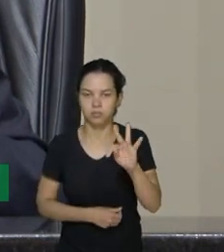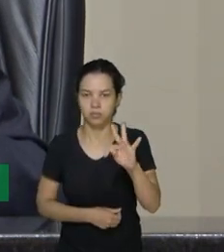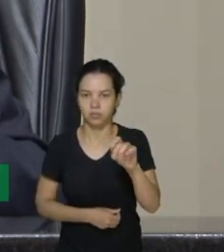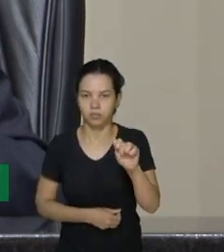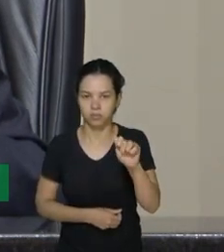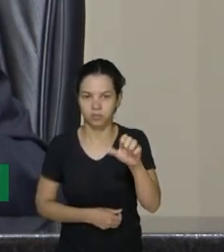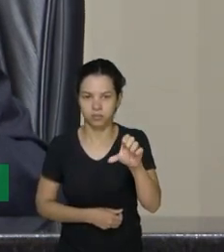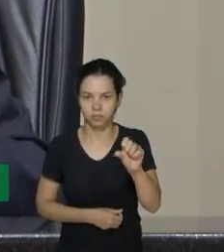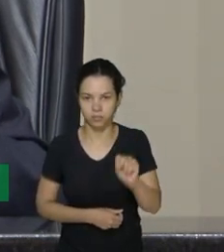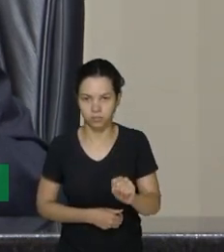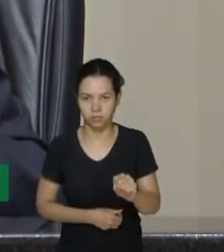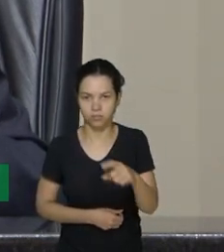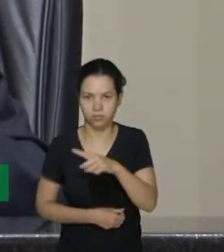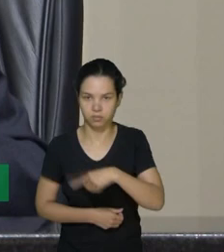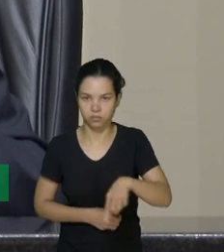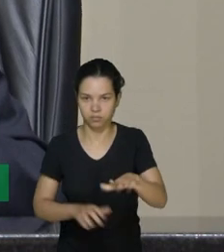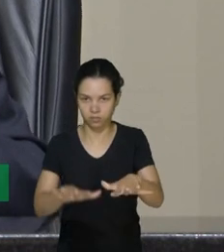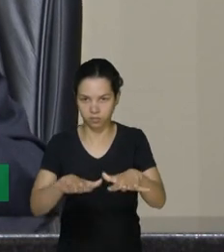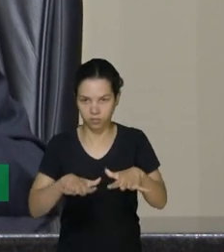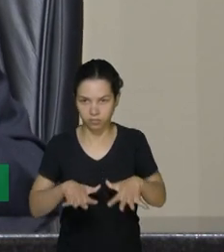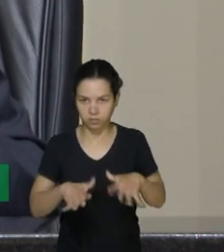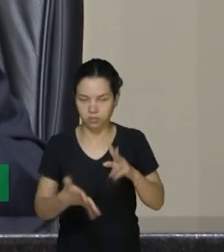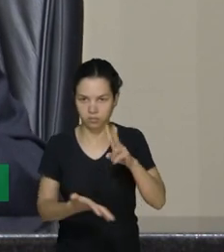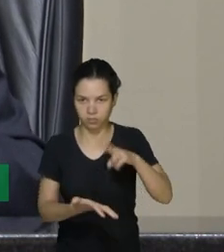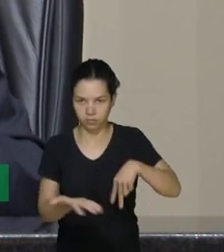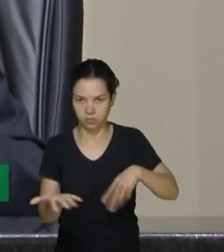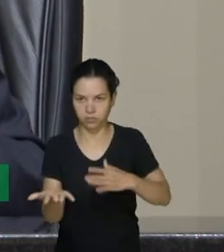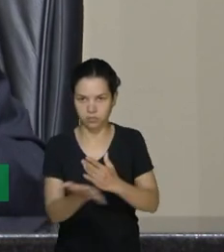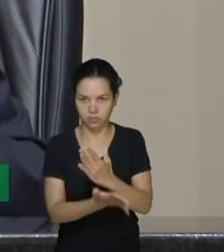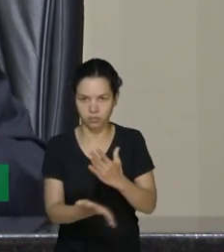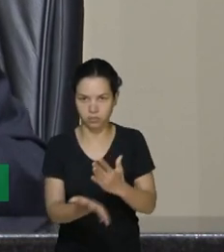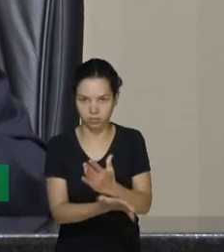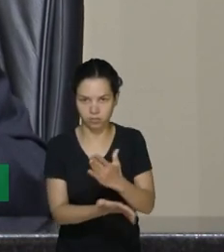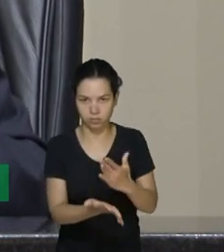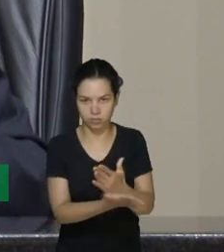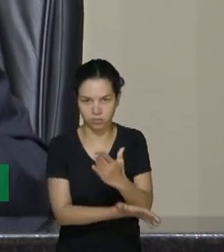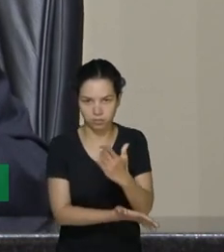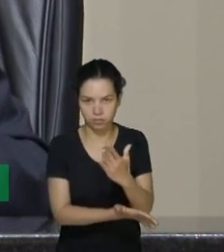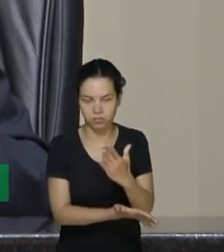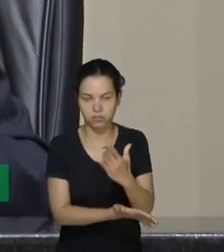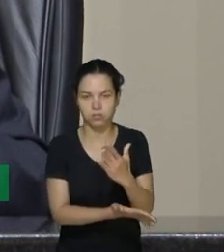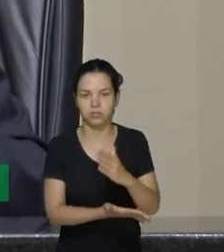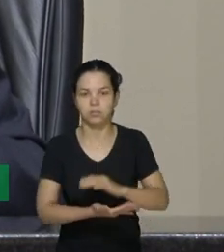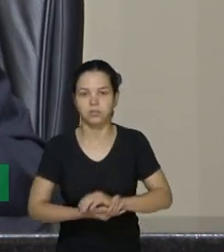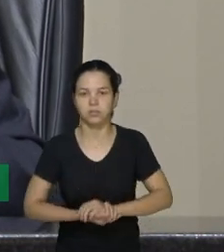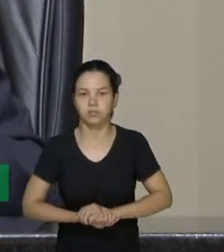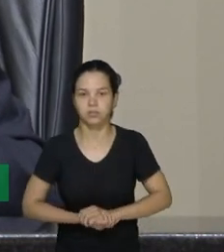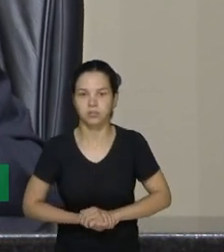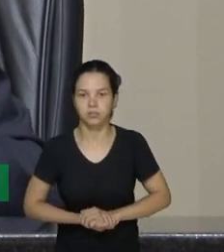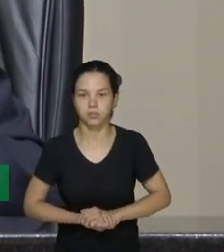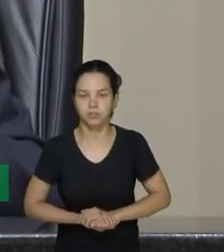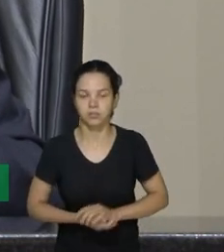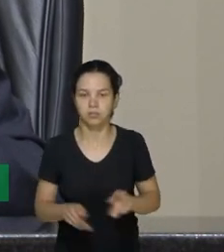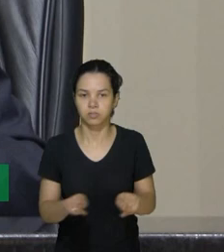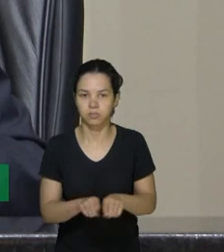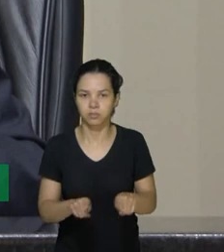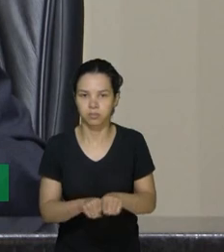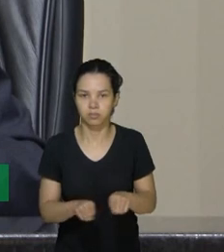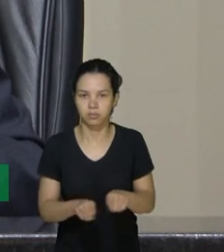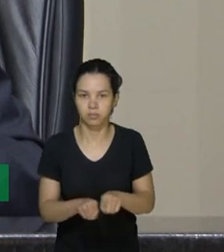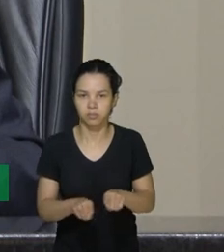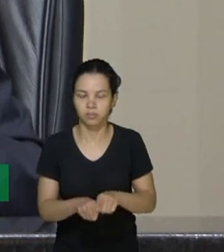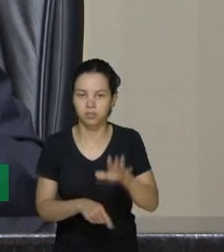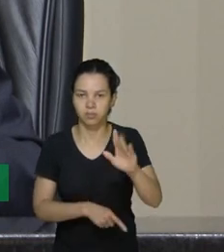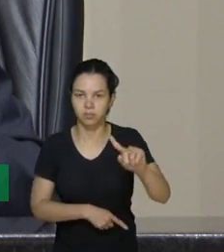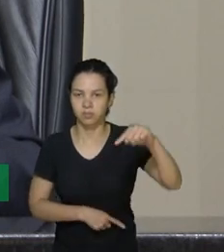destas sessões por lidas e aprovadas. E a convocação da próxima